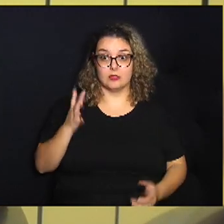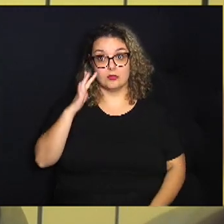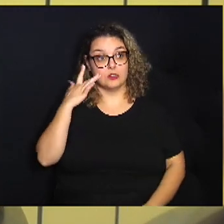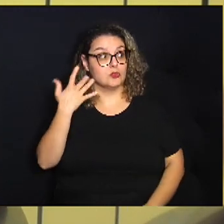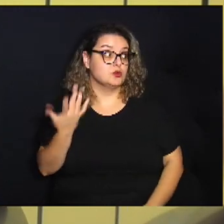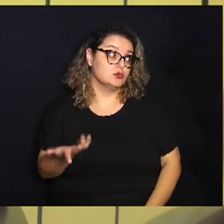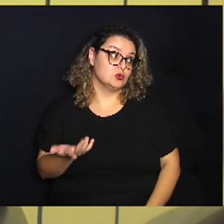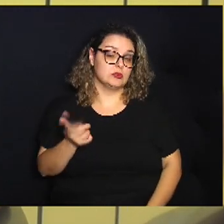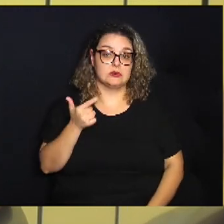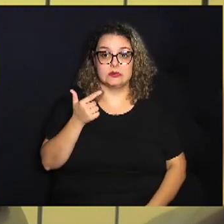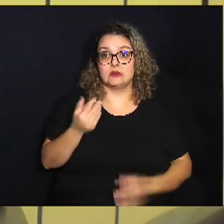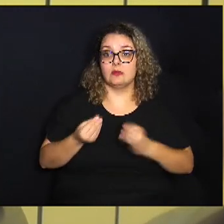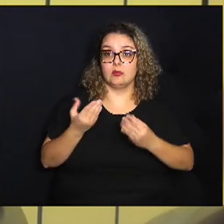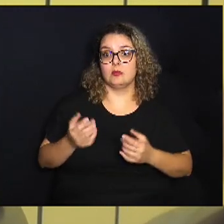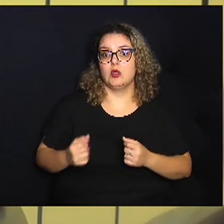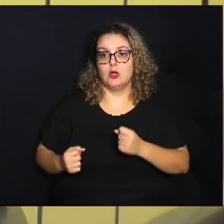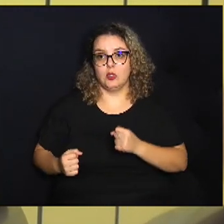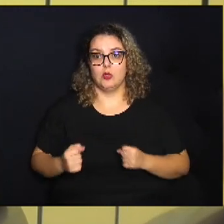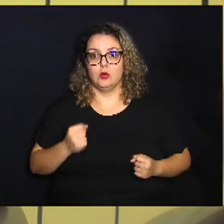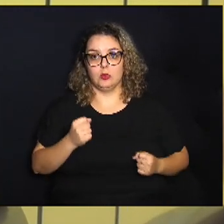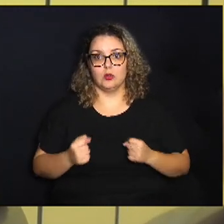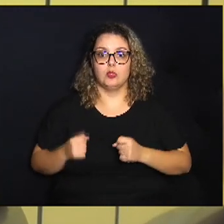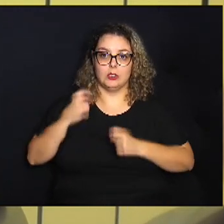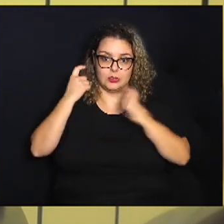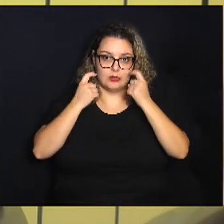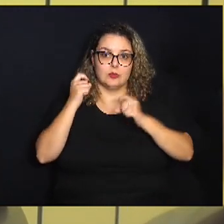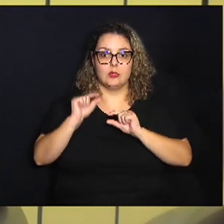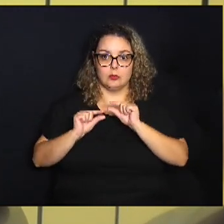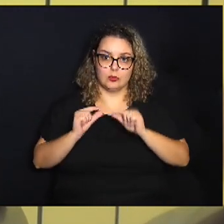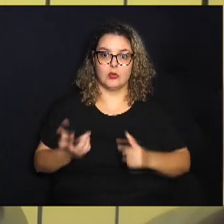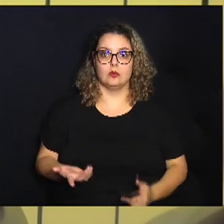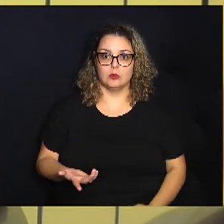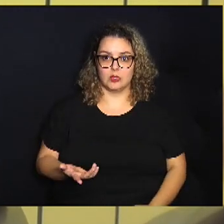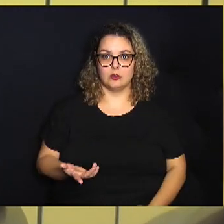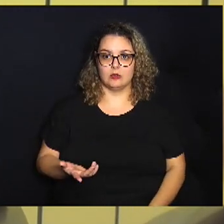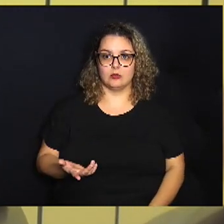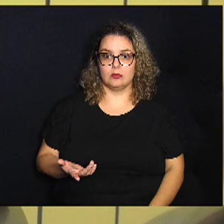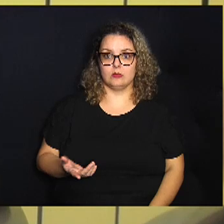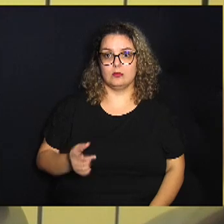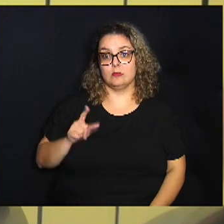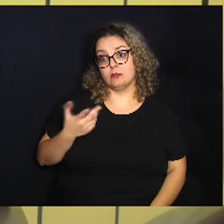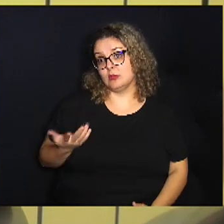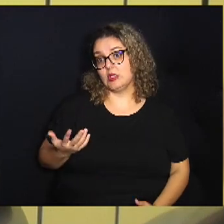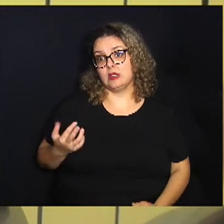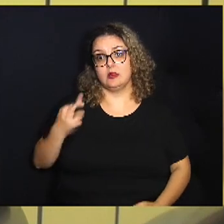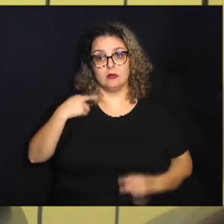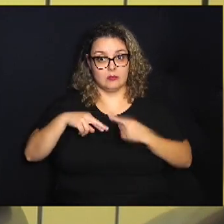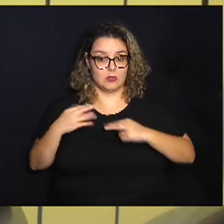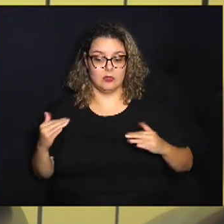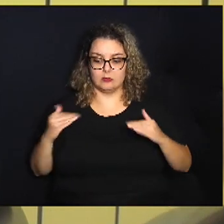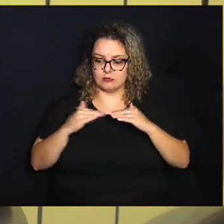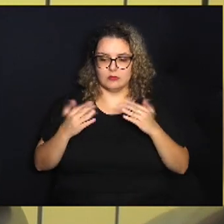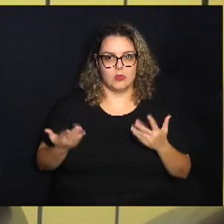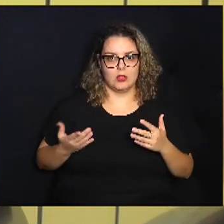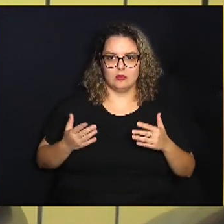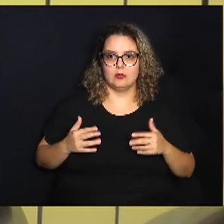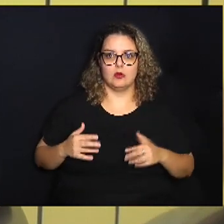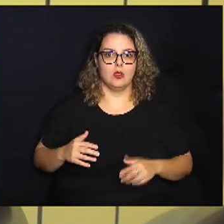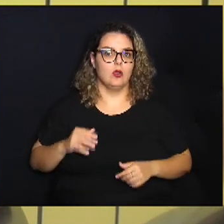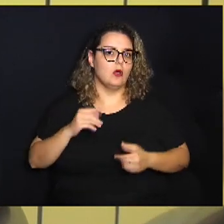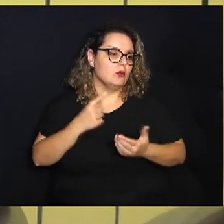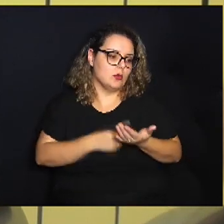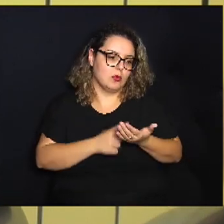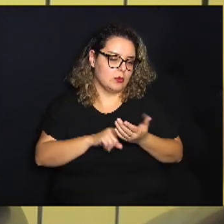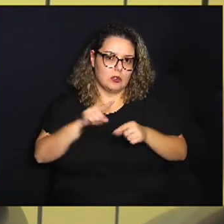ter como, mas na corrida é algo que preocupa um pouco. Mas é também uma coisa de entrosamento ali entre o atleta e o guia, e combinar outra forma